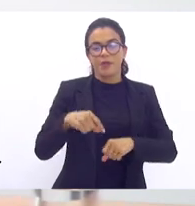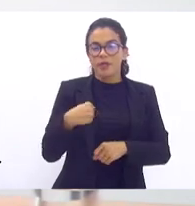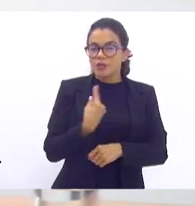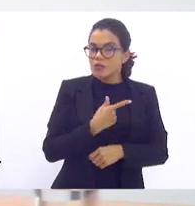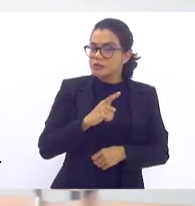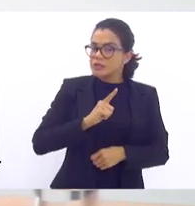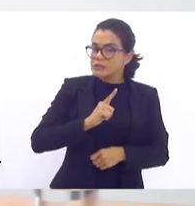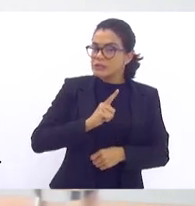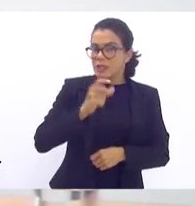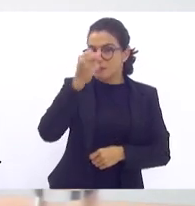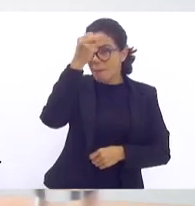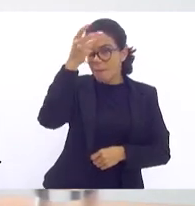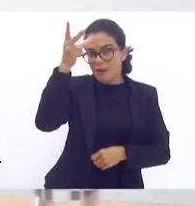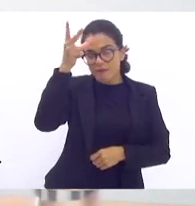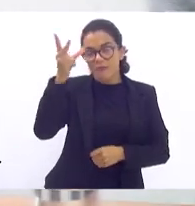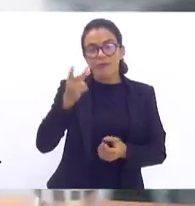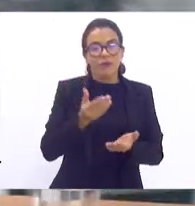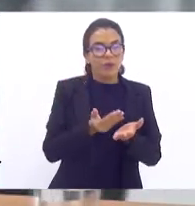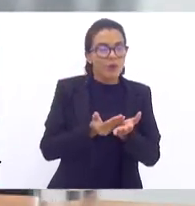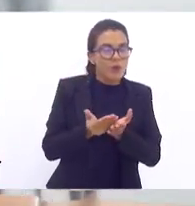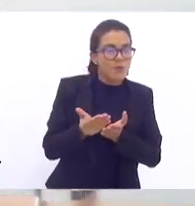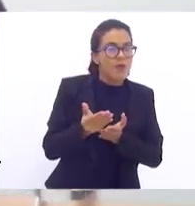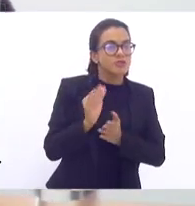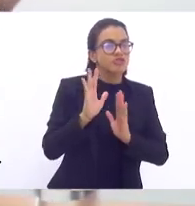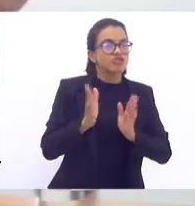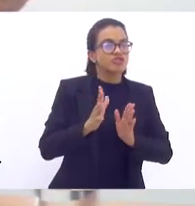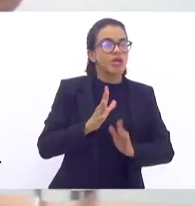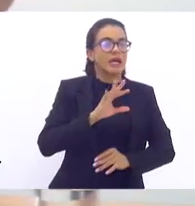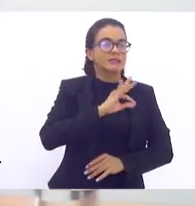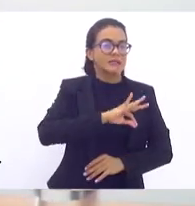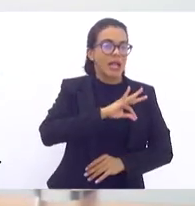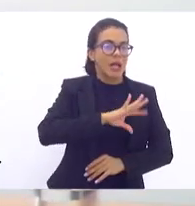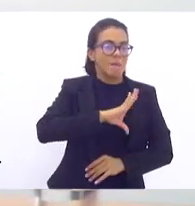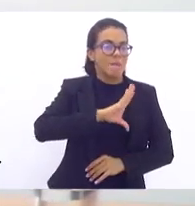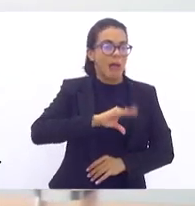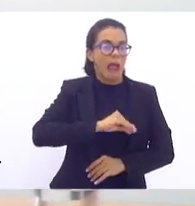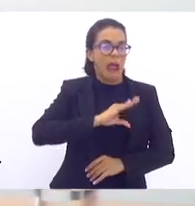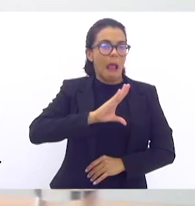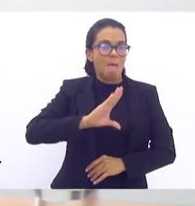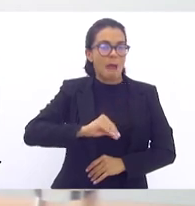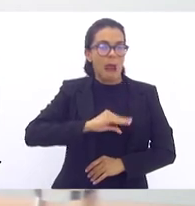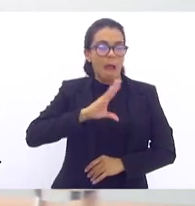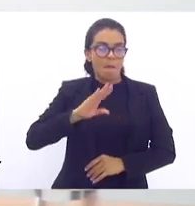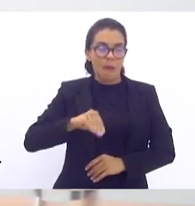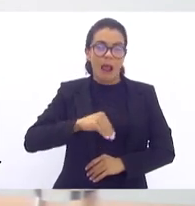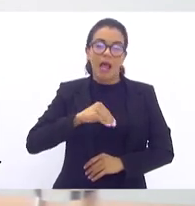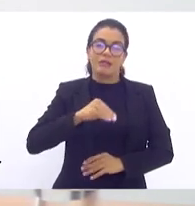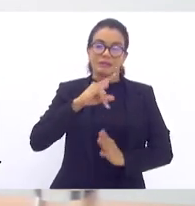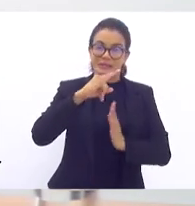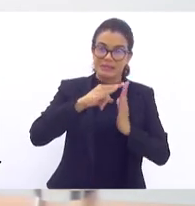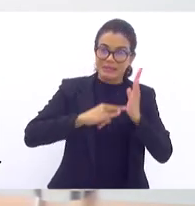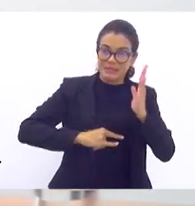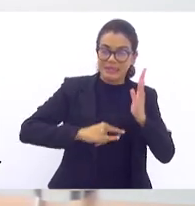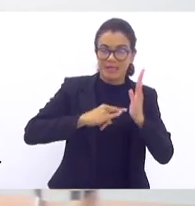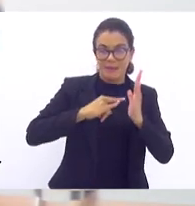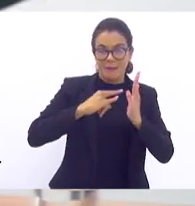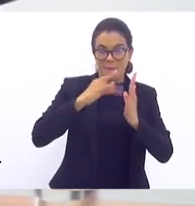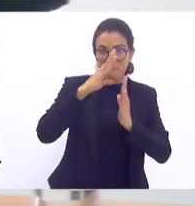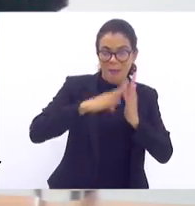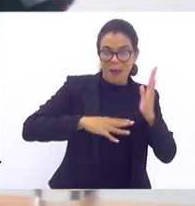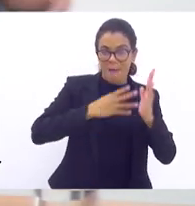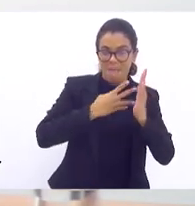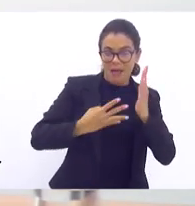prefeitos que já começam não só atrasar fornecedores mas com folhas complicadas e que tenha o olhar